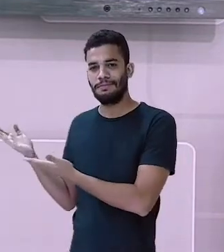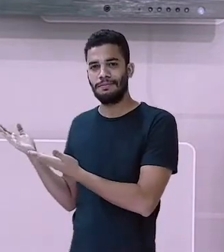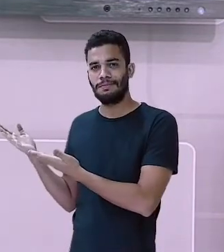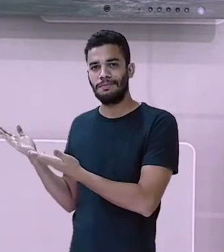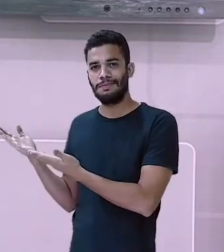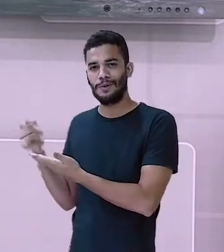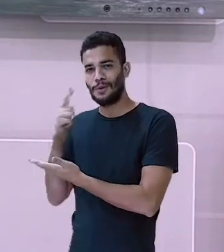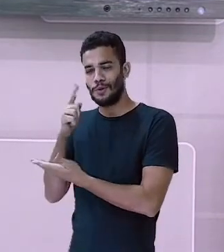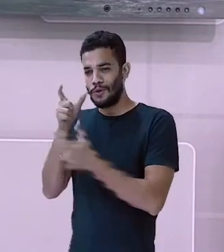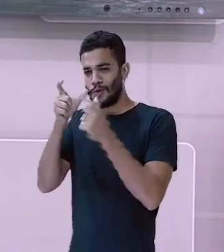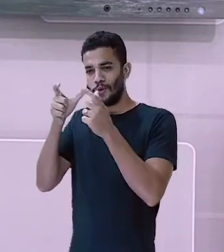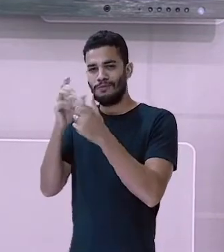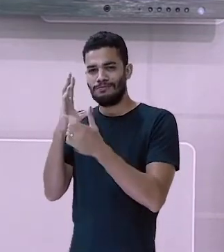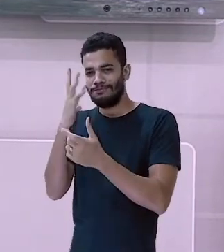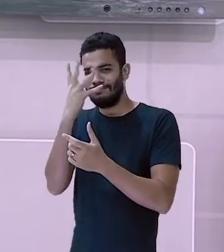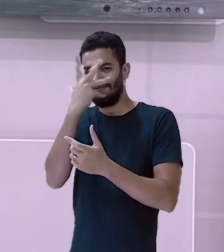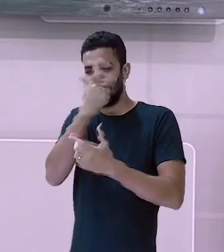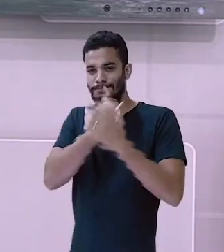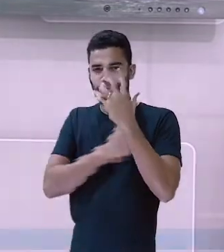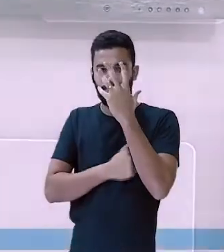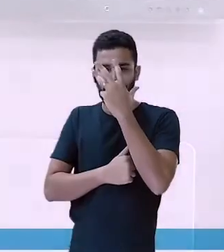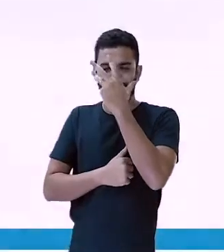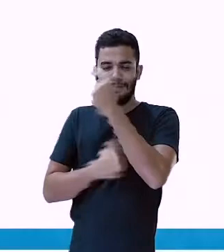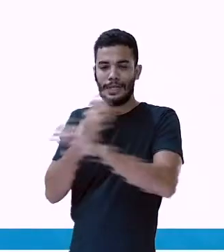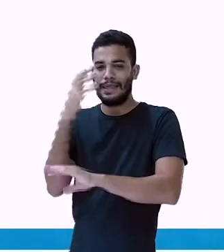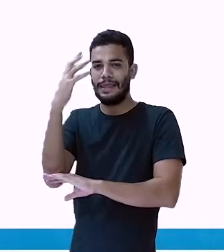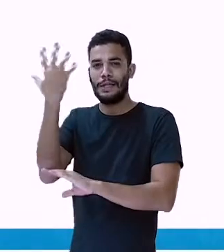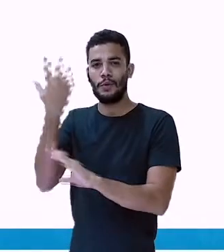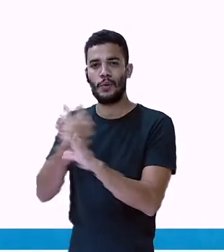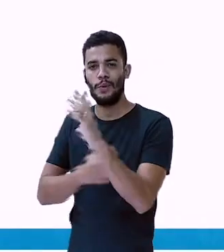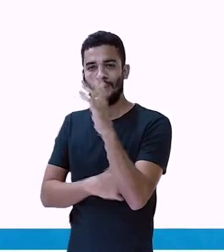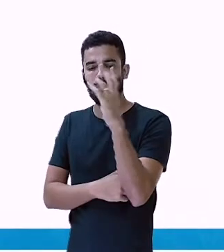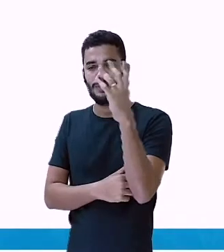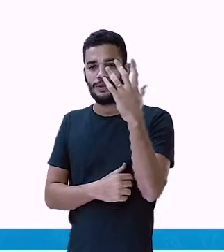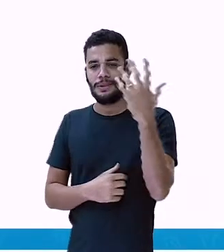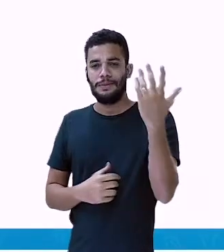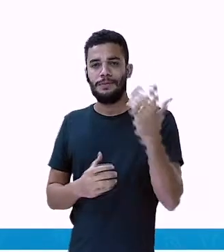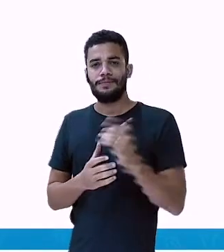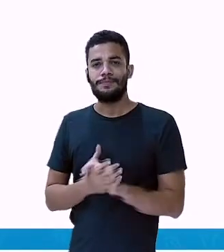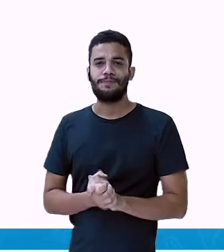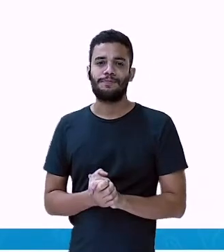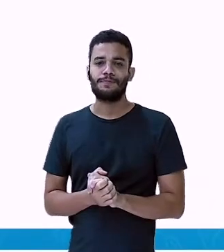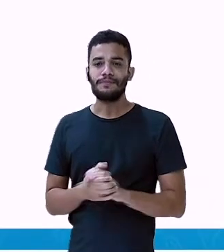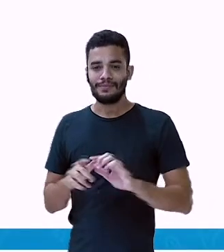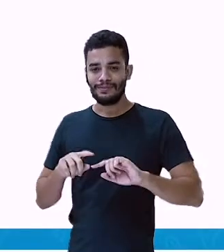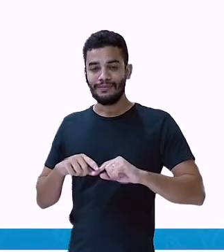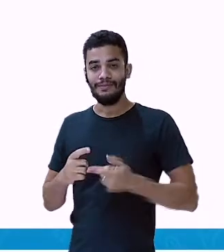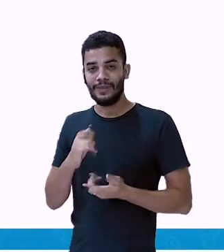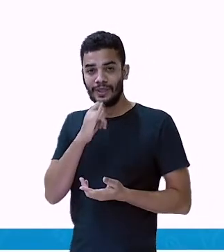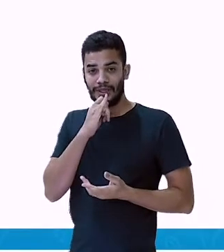que maravilha. E neste ambiente, em todos os ambientes, nós temos,